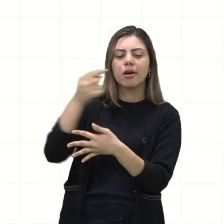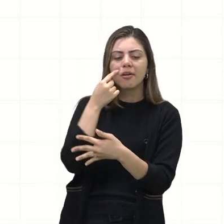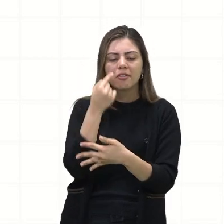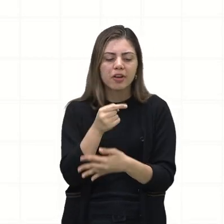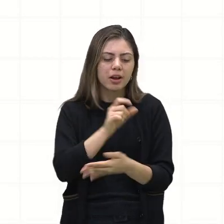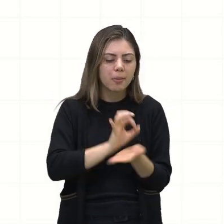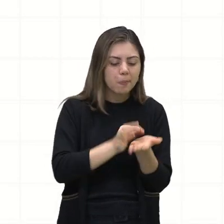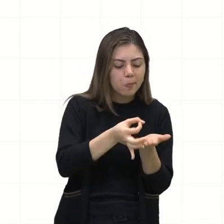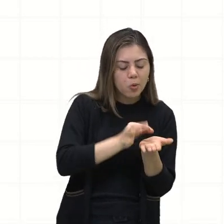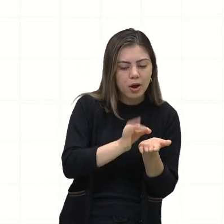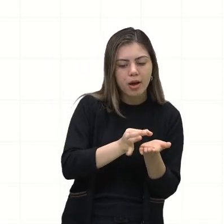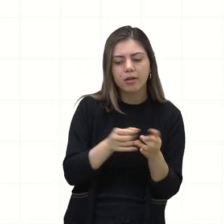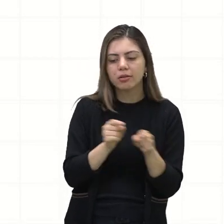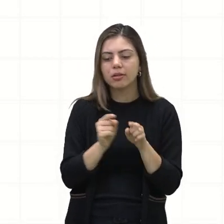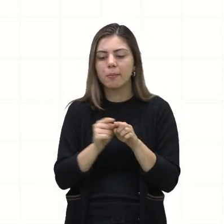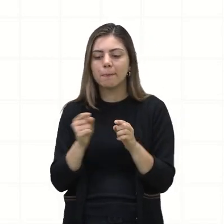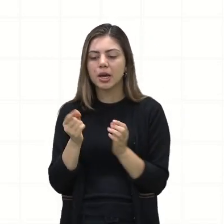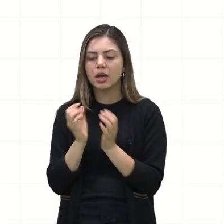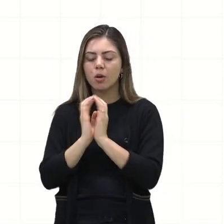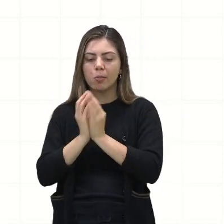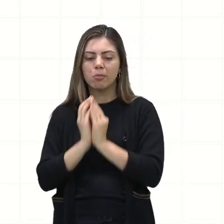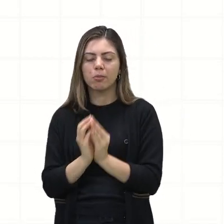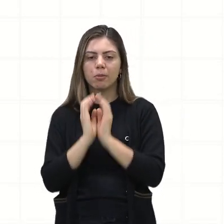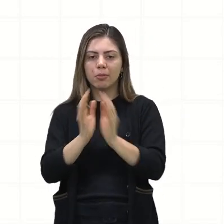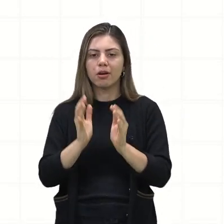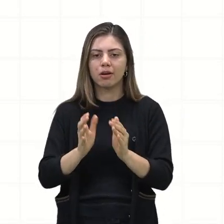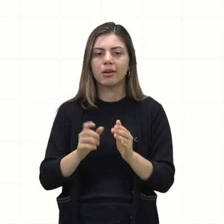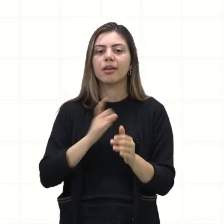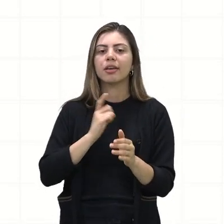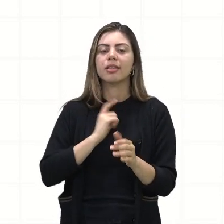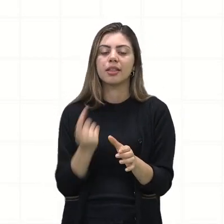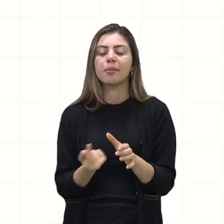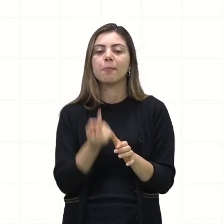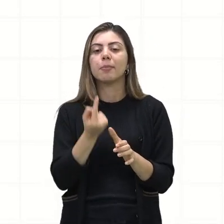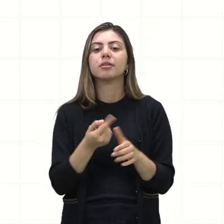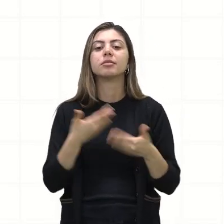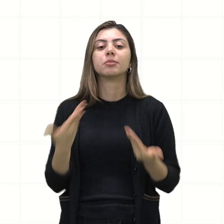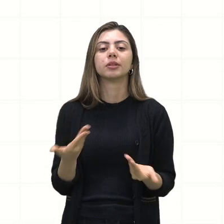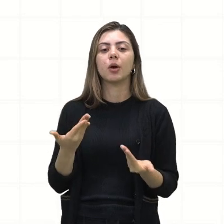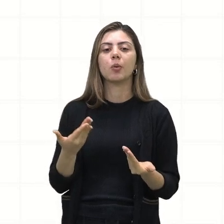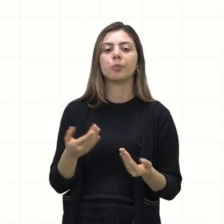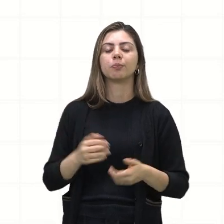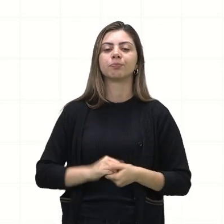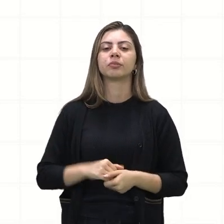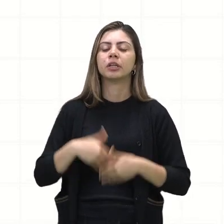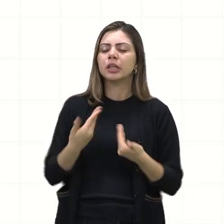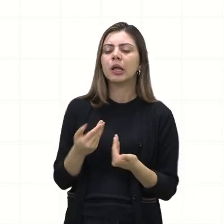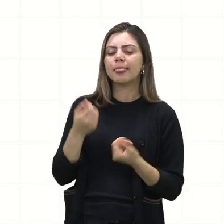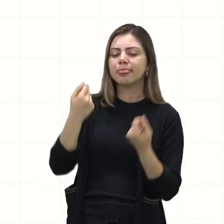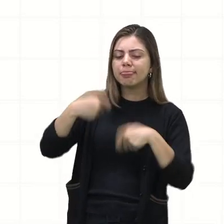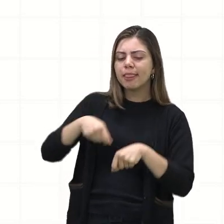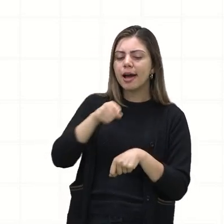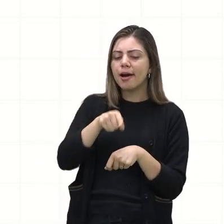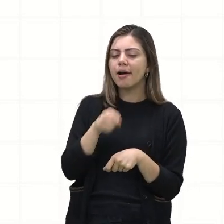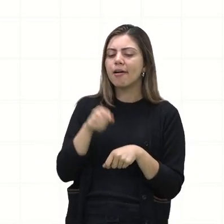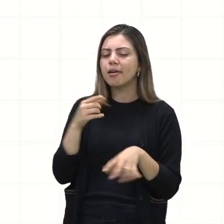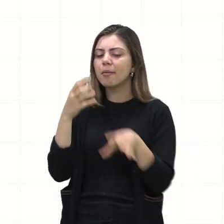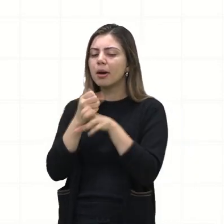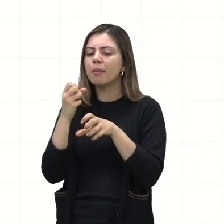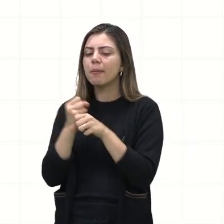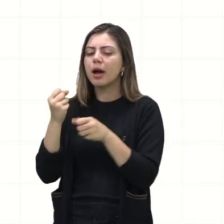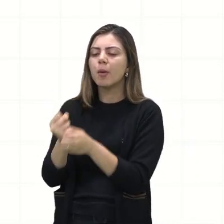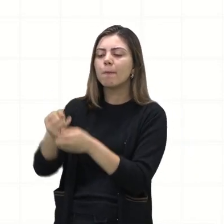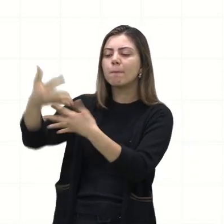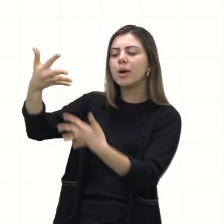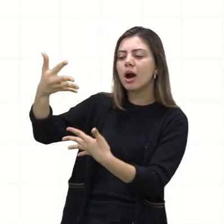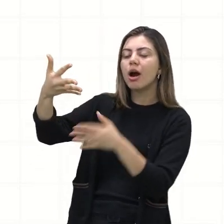moeda e do dado que ficarão voltadas para cima? E quantos resultados são possíveis? Então, olha, vou